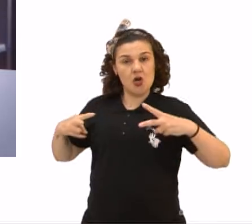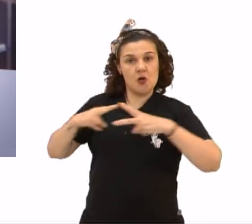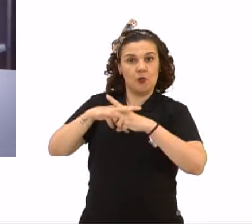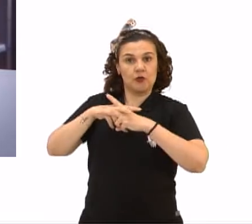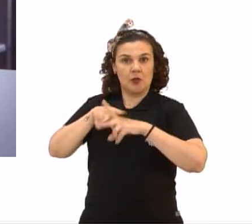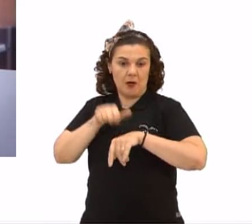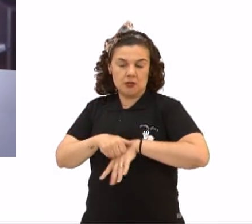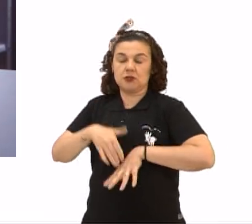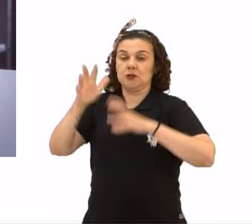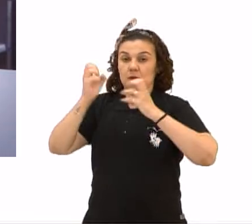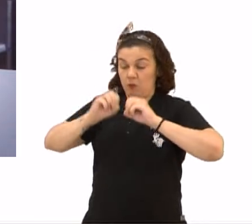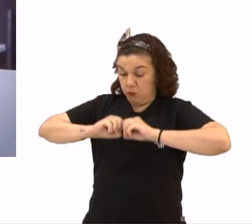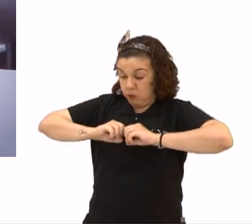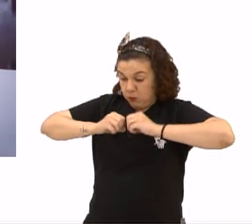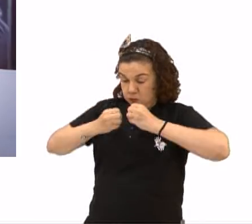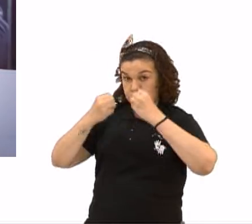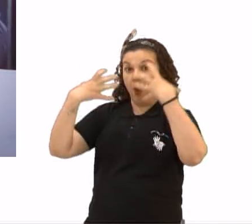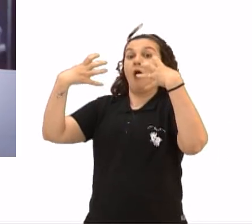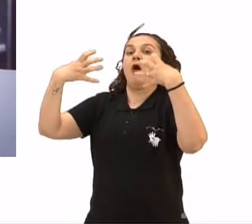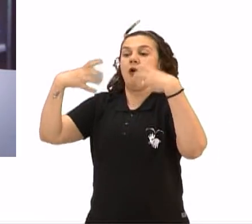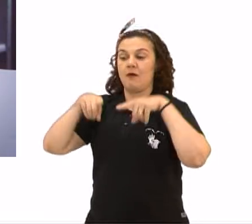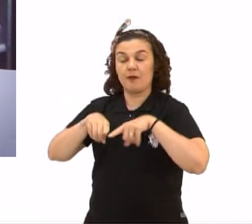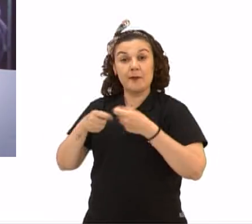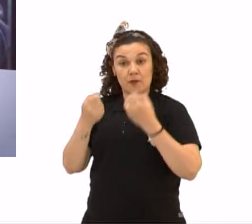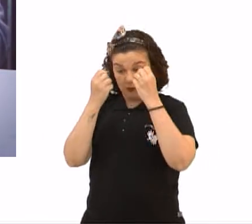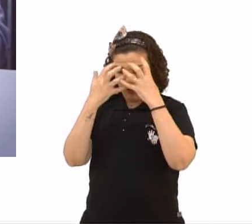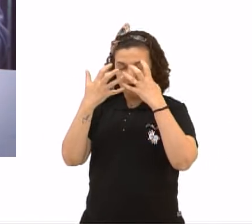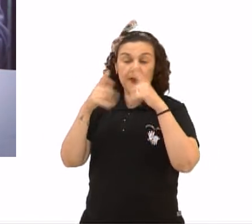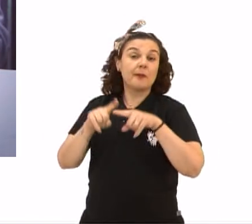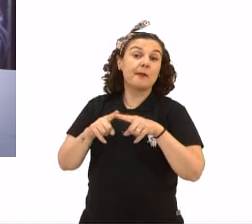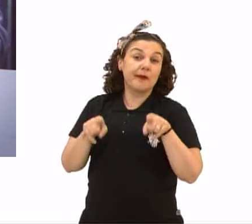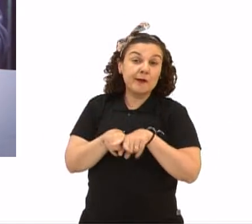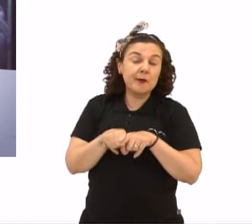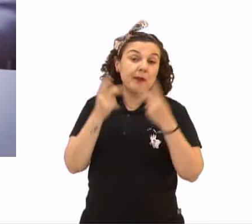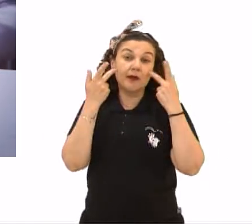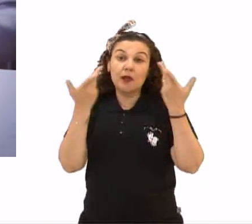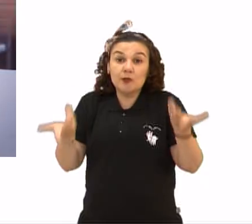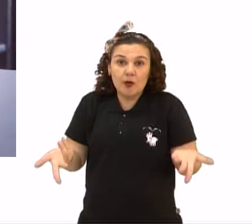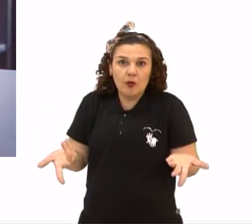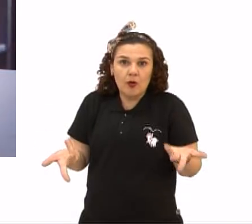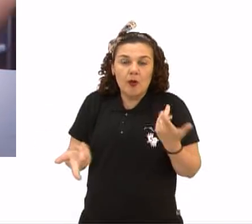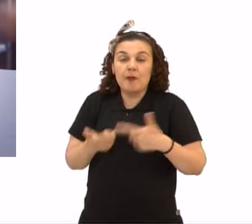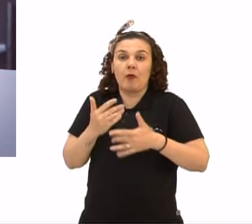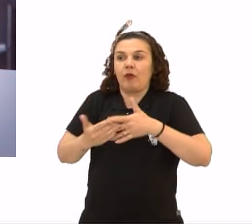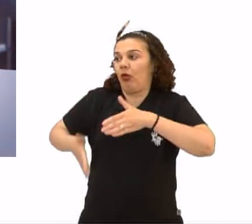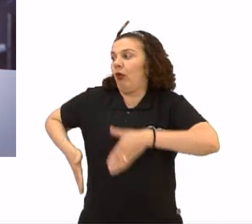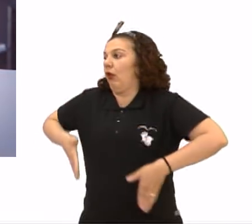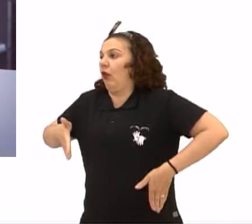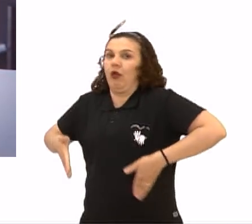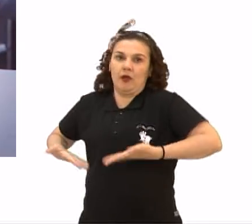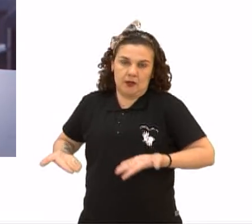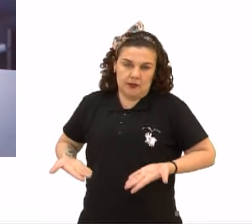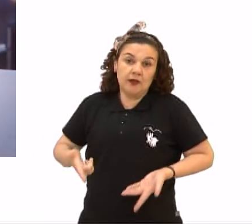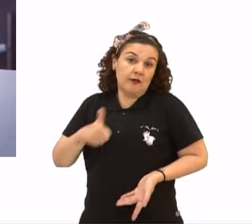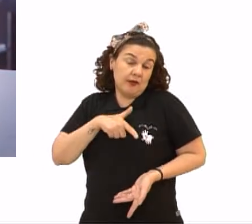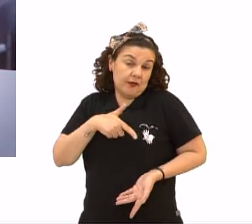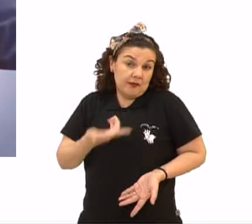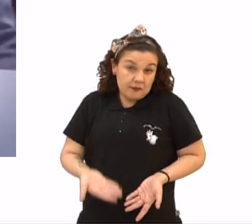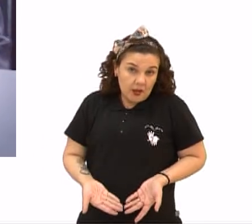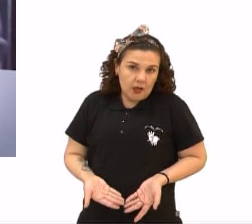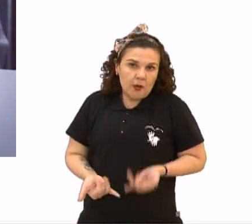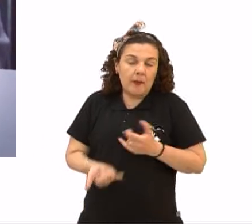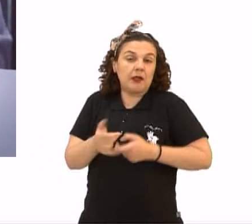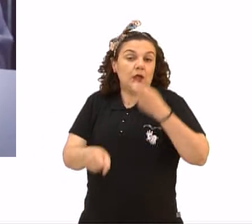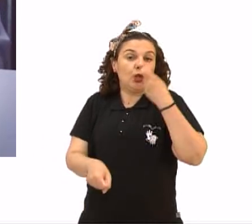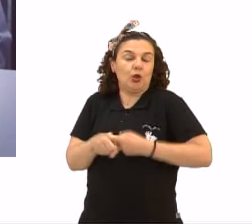tá tudo com mais movimento, mais dobra, e tem que ser tudo muito natural, né? Para não parecer um boneco articulado, sim, fica